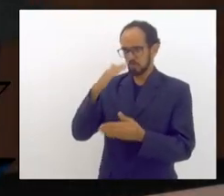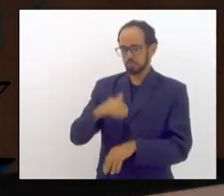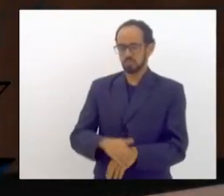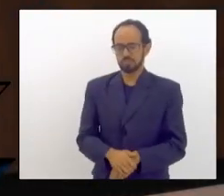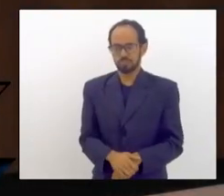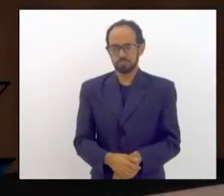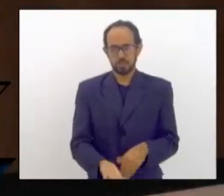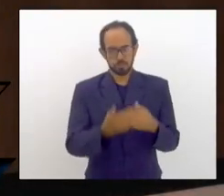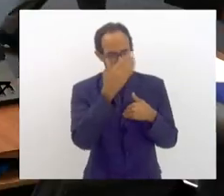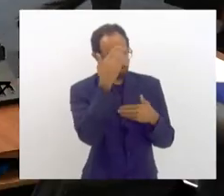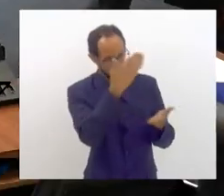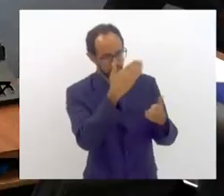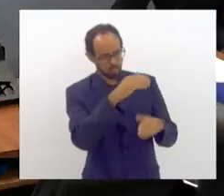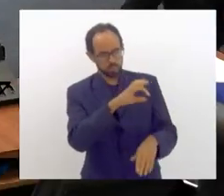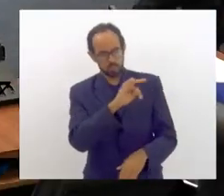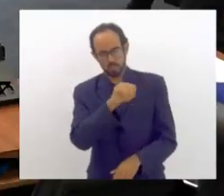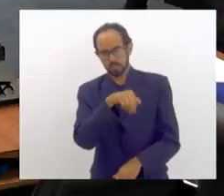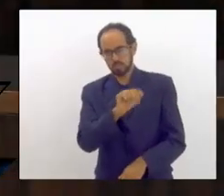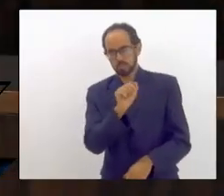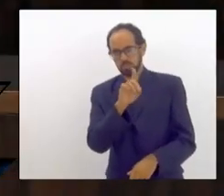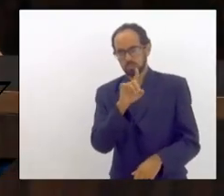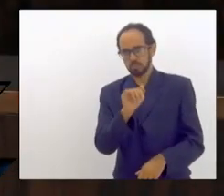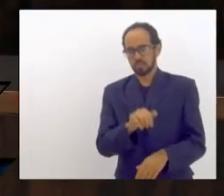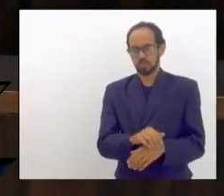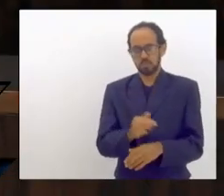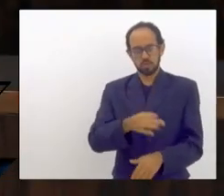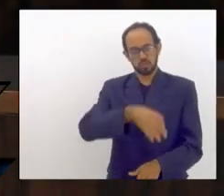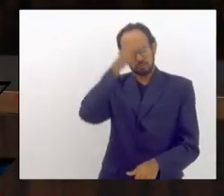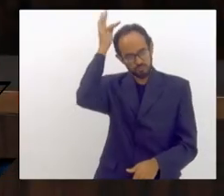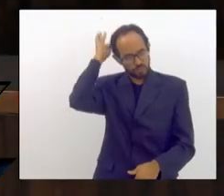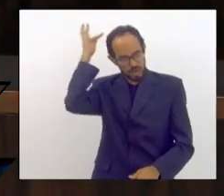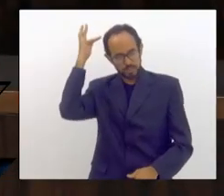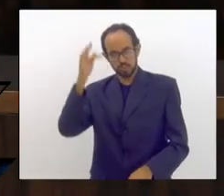Obrigado aí, Tante. Nosso Fred aí, né?